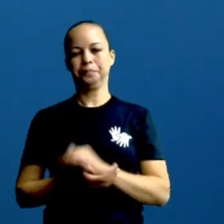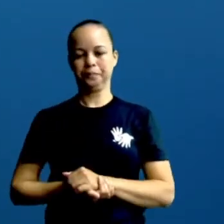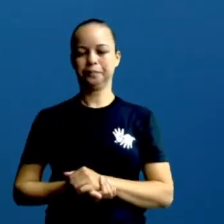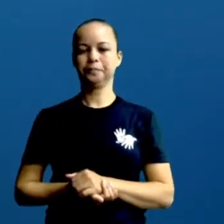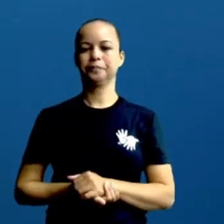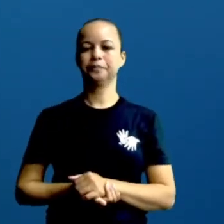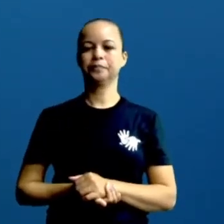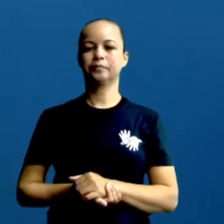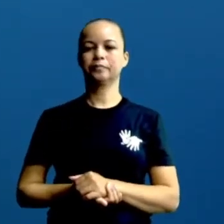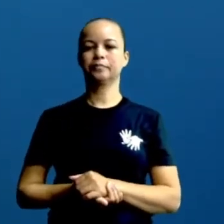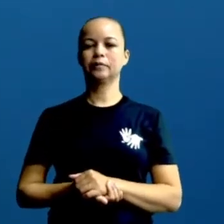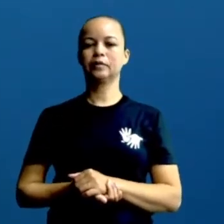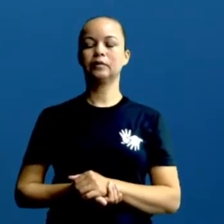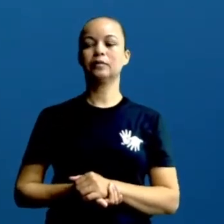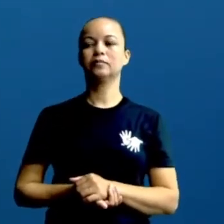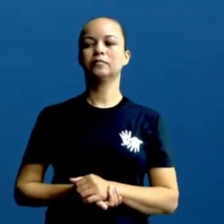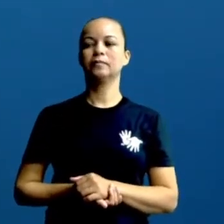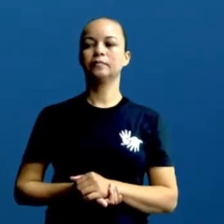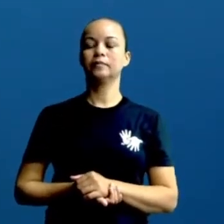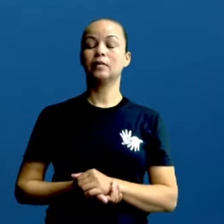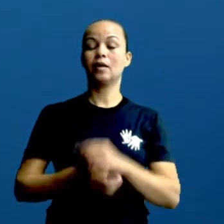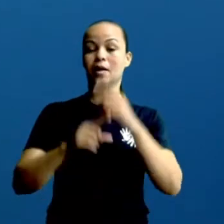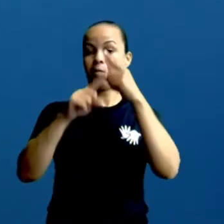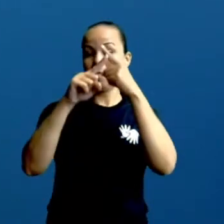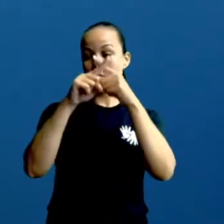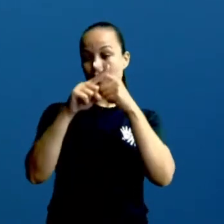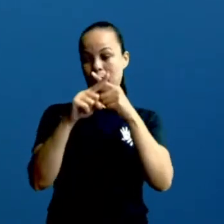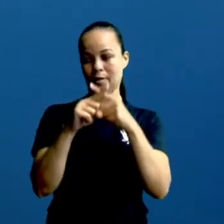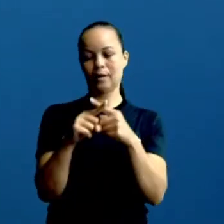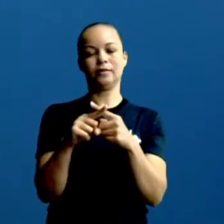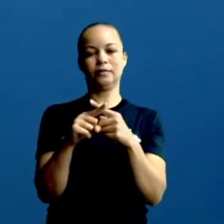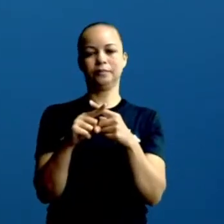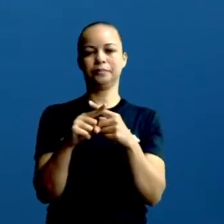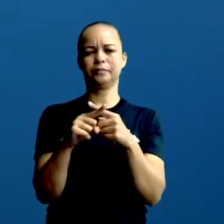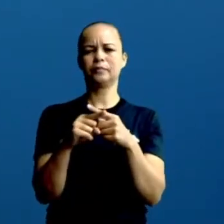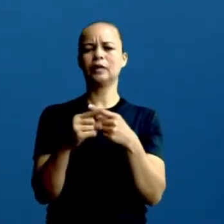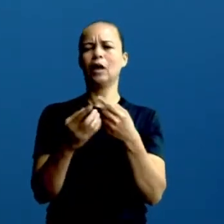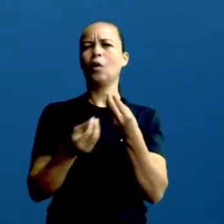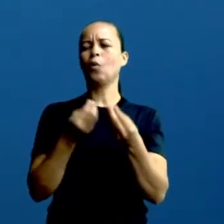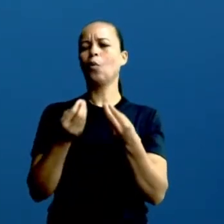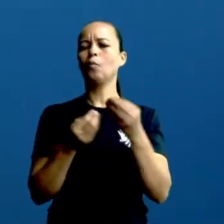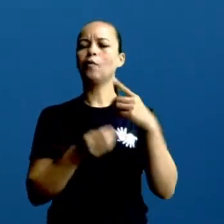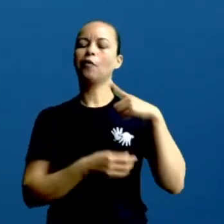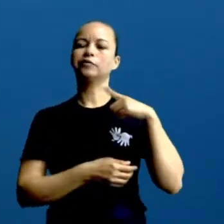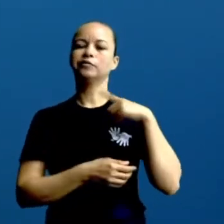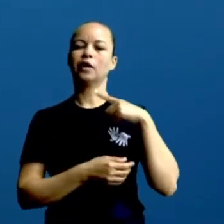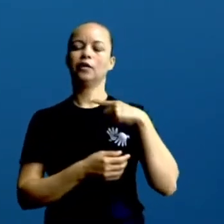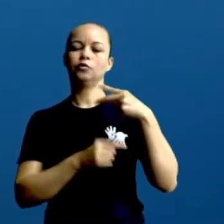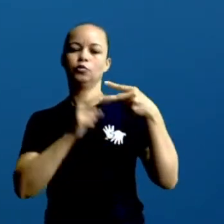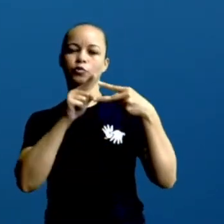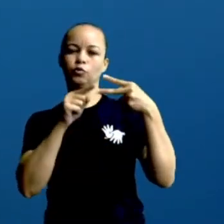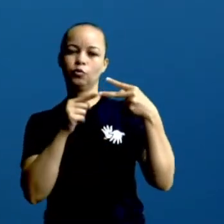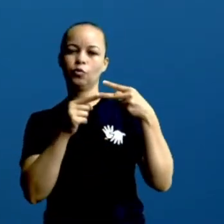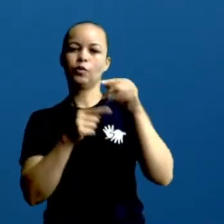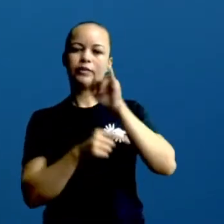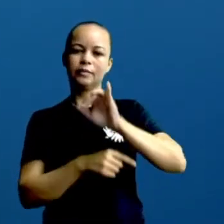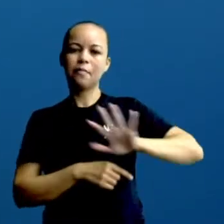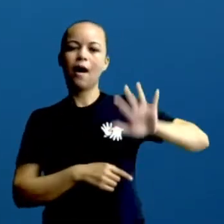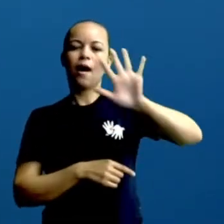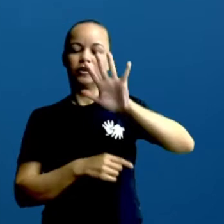mais um passarinho em multiplicação como eu tenho duas figuras